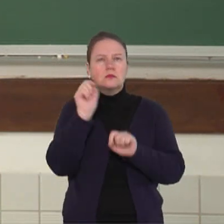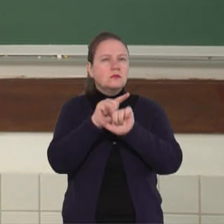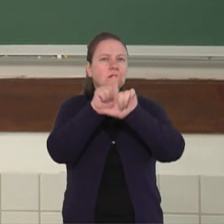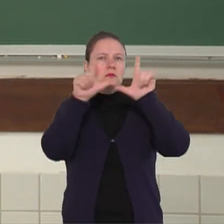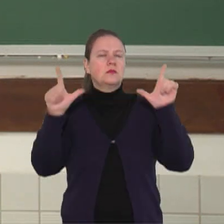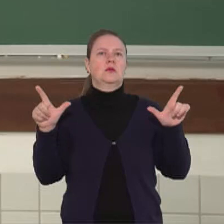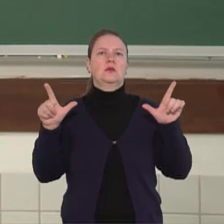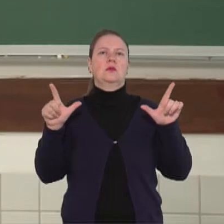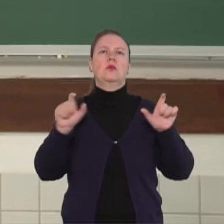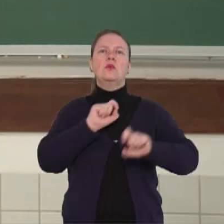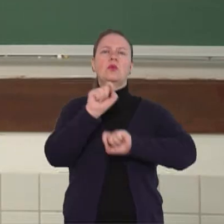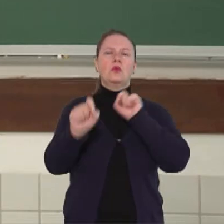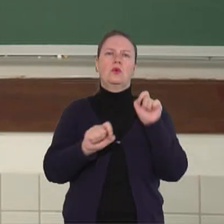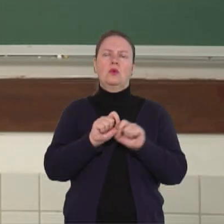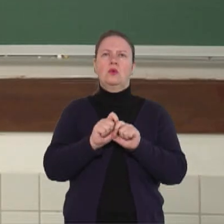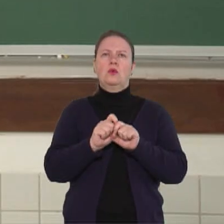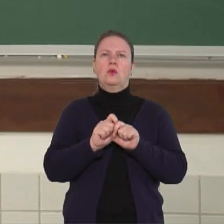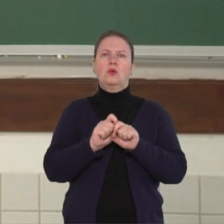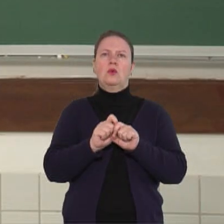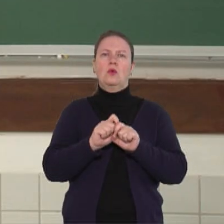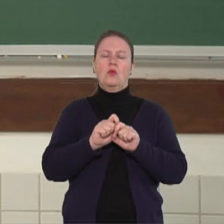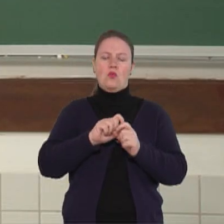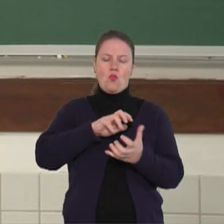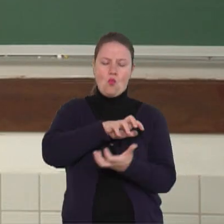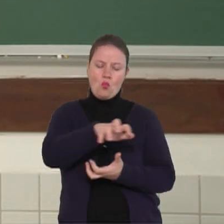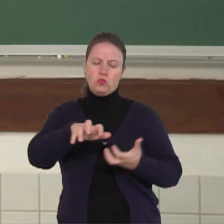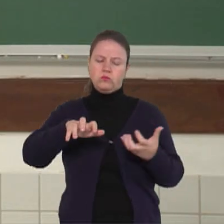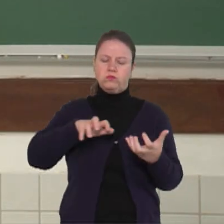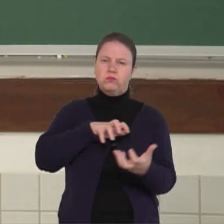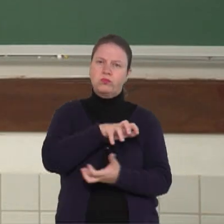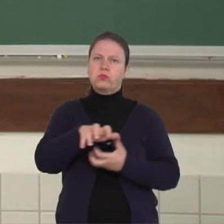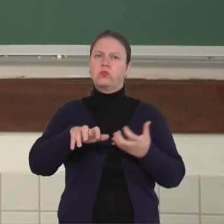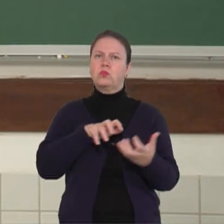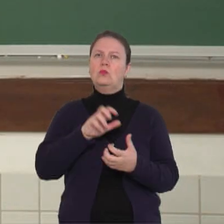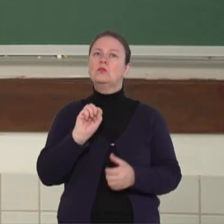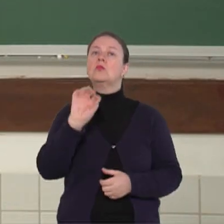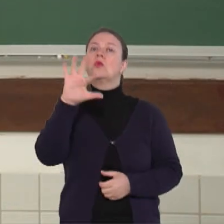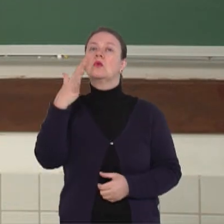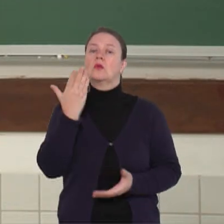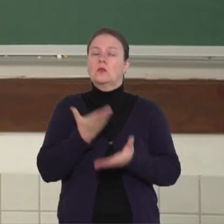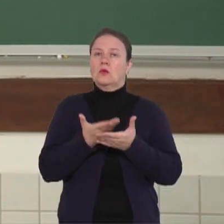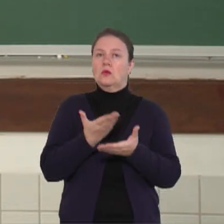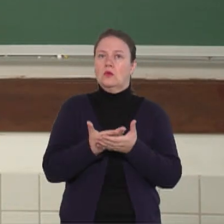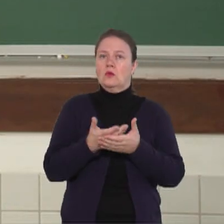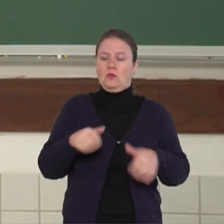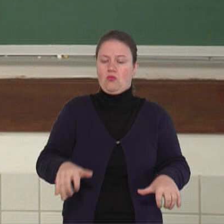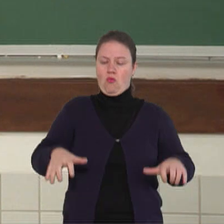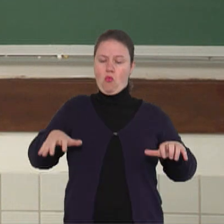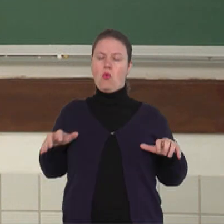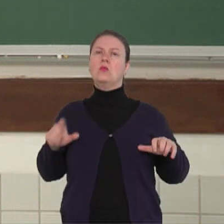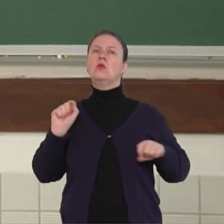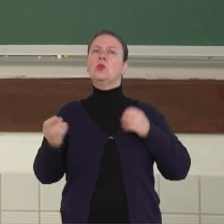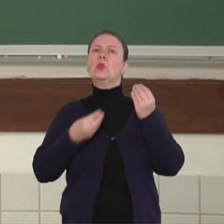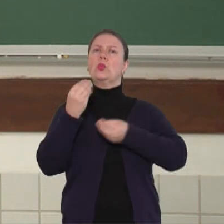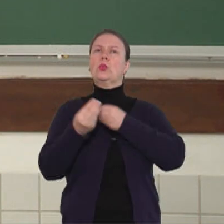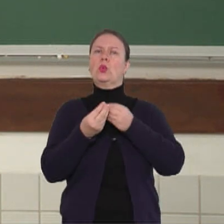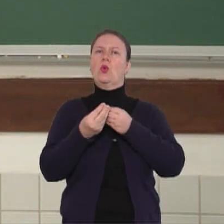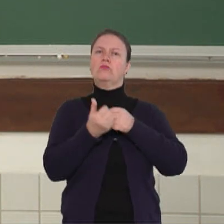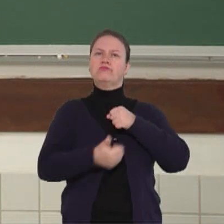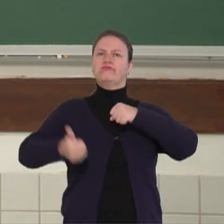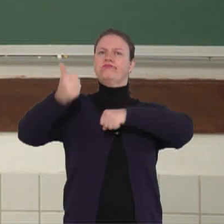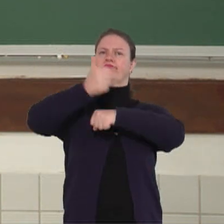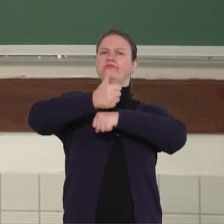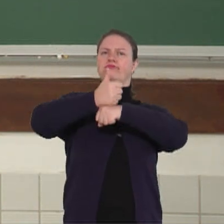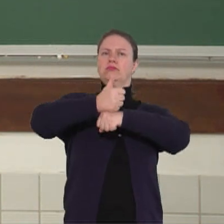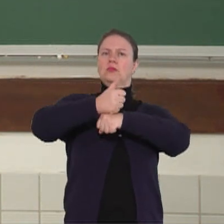Napoleão, entender melhor, né, o que essa revolução trouxe aí. A gente vai ver na próxima aula o Império, como é que Napoleão se tornou imperador de